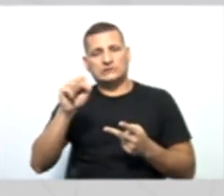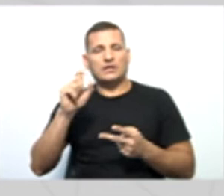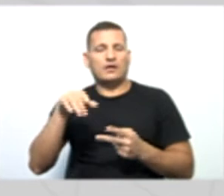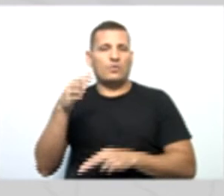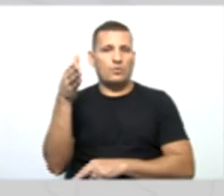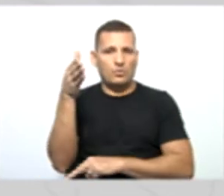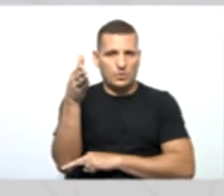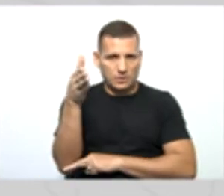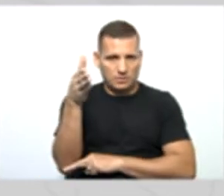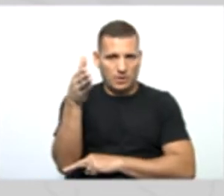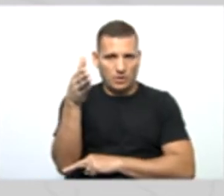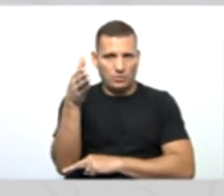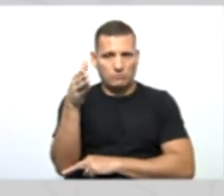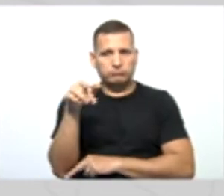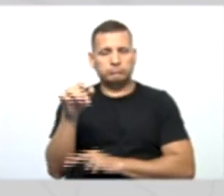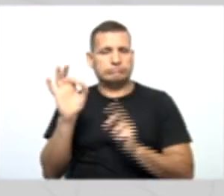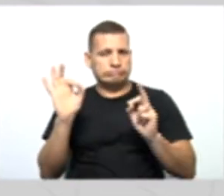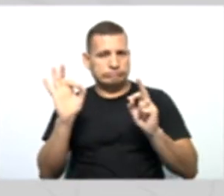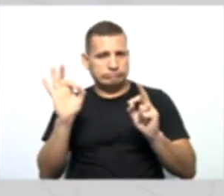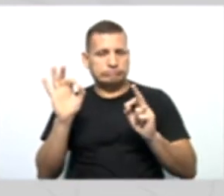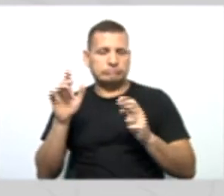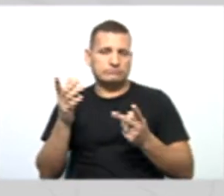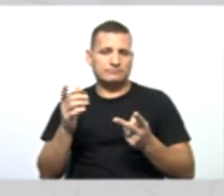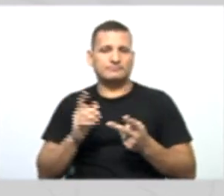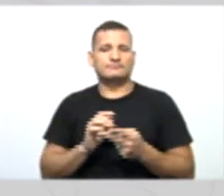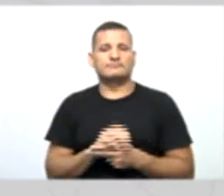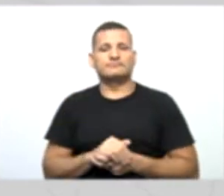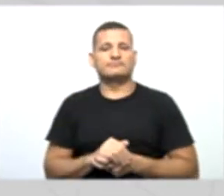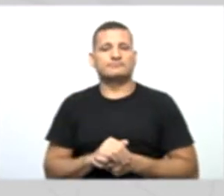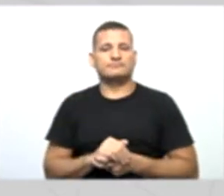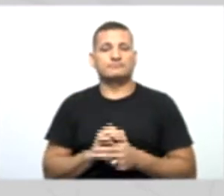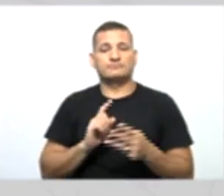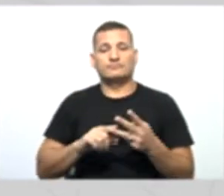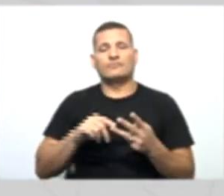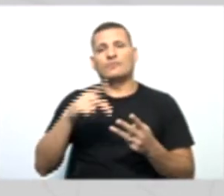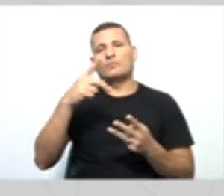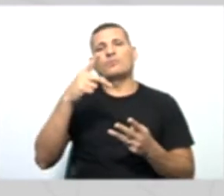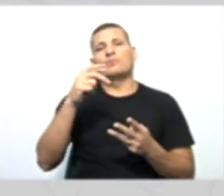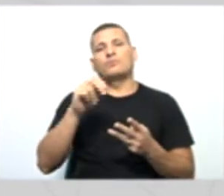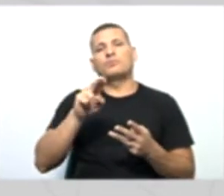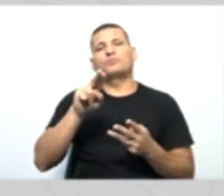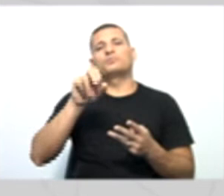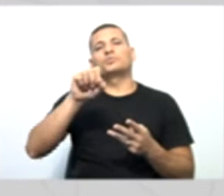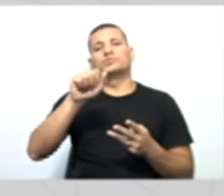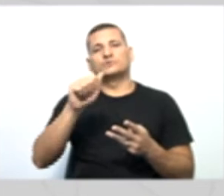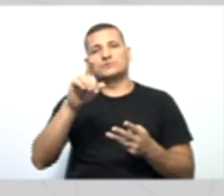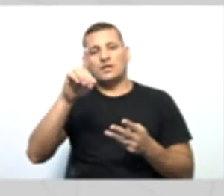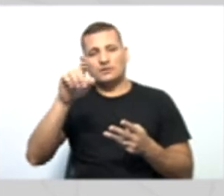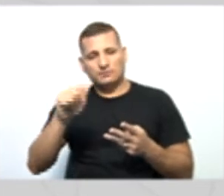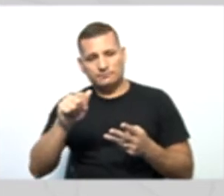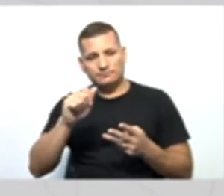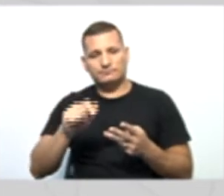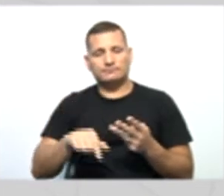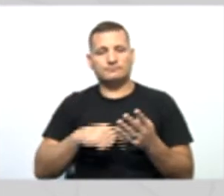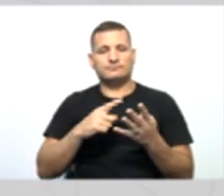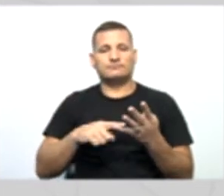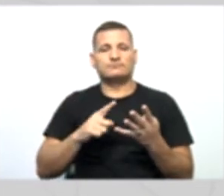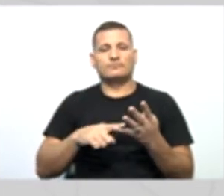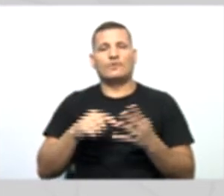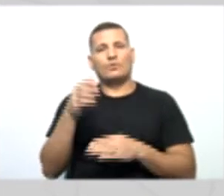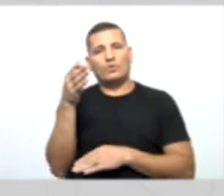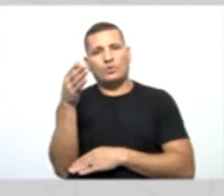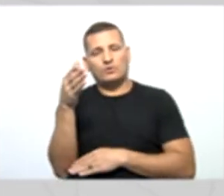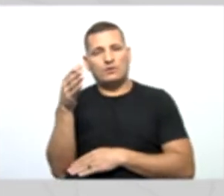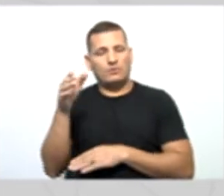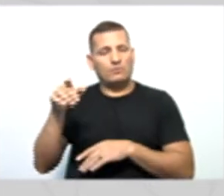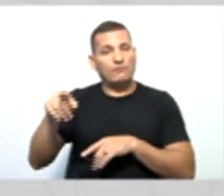que é como se fosse um hotel fazenda também, é bem interessante. Pousada, hotel fazenda,